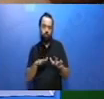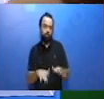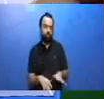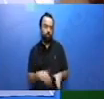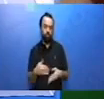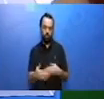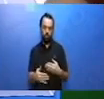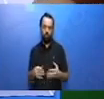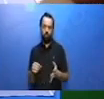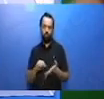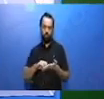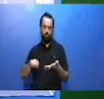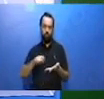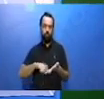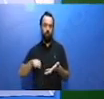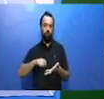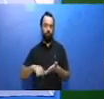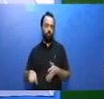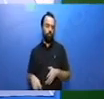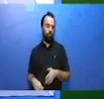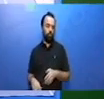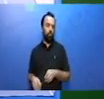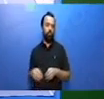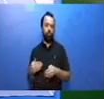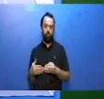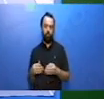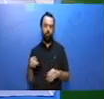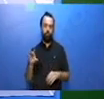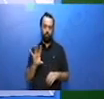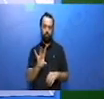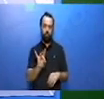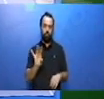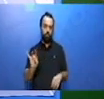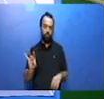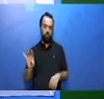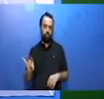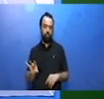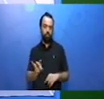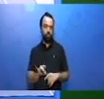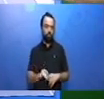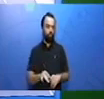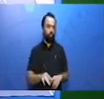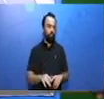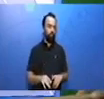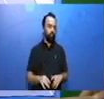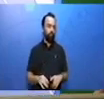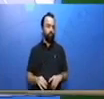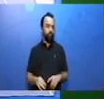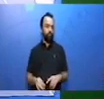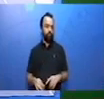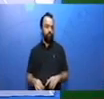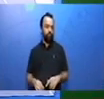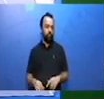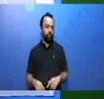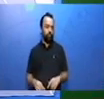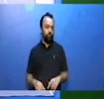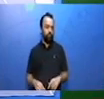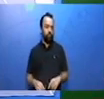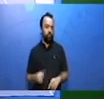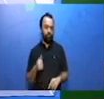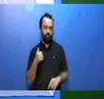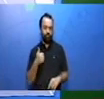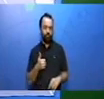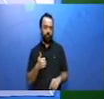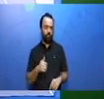estava certinho. Ficou tudo certo? Ok, então, depois se conferiu, ficou certinho, pode colar, tá bom?